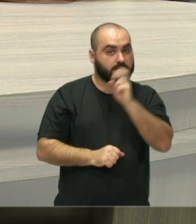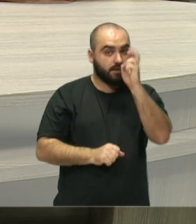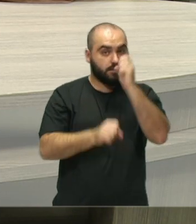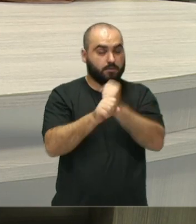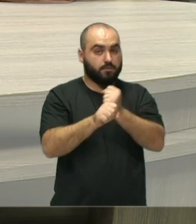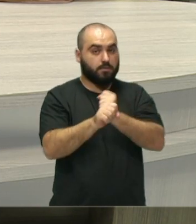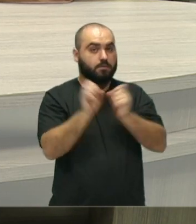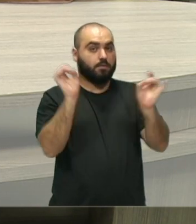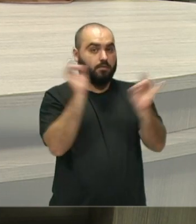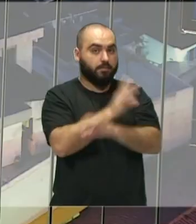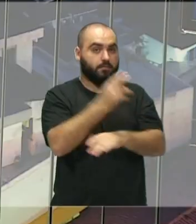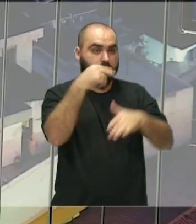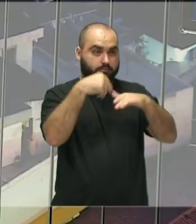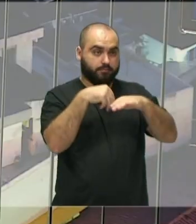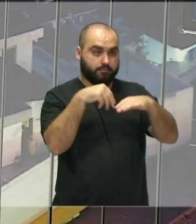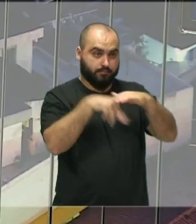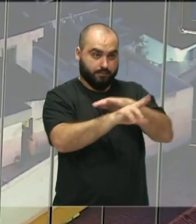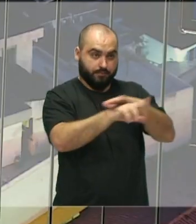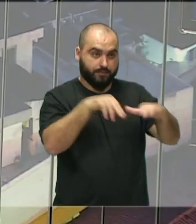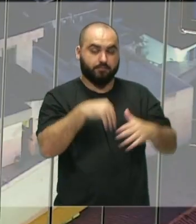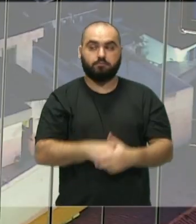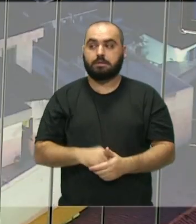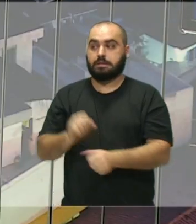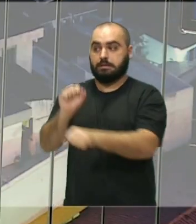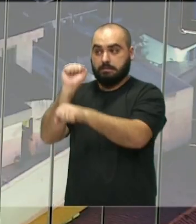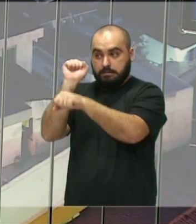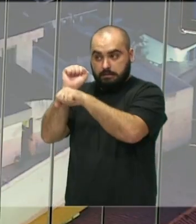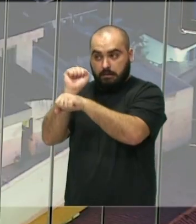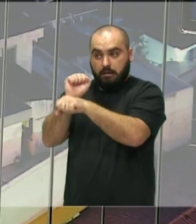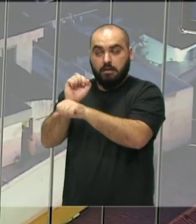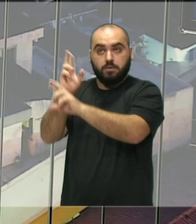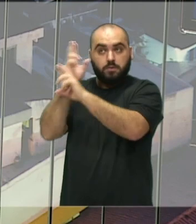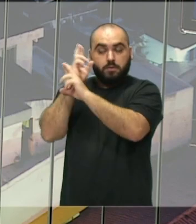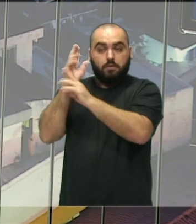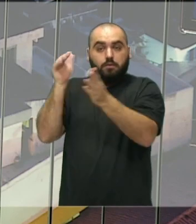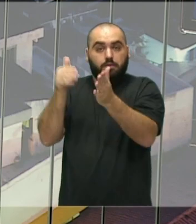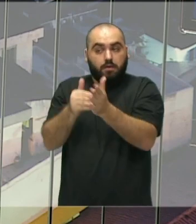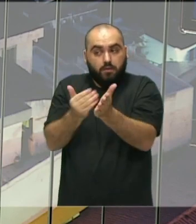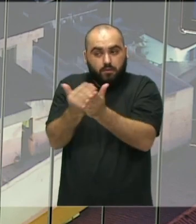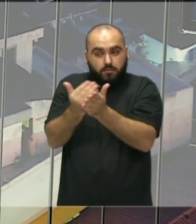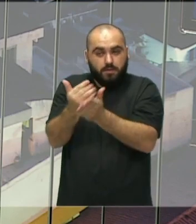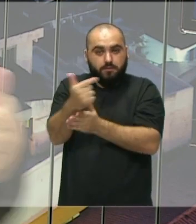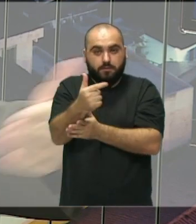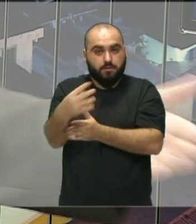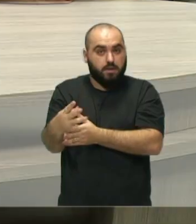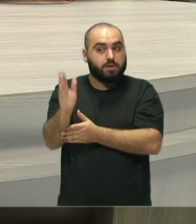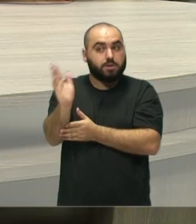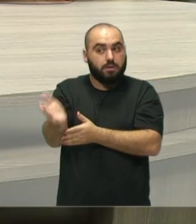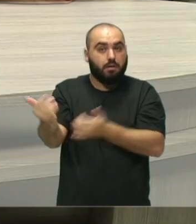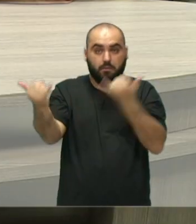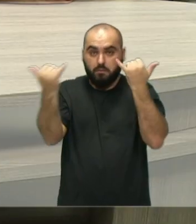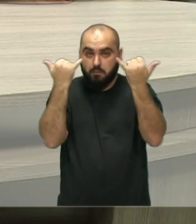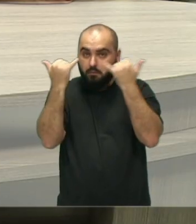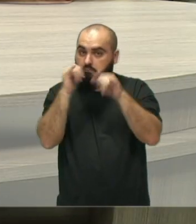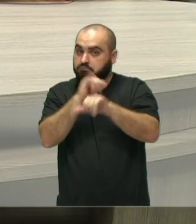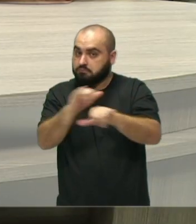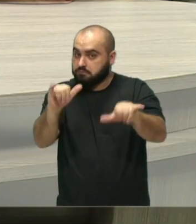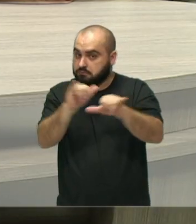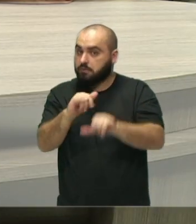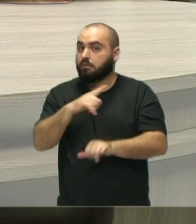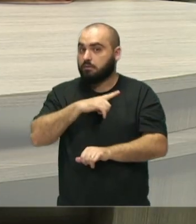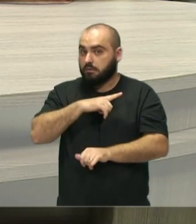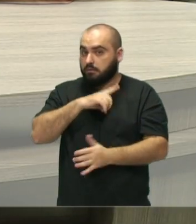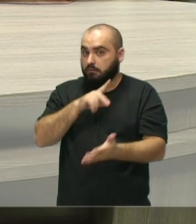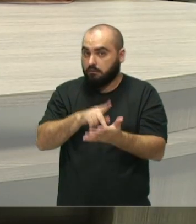que até o início de 2024 nós já tenhamos alguma coisa já começando realmente a